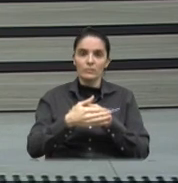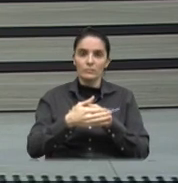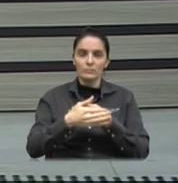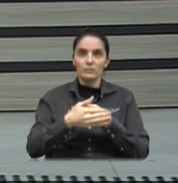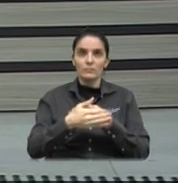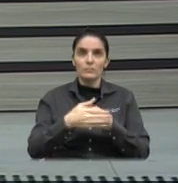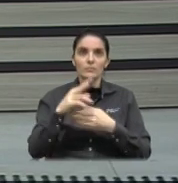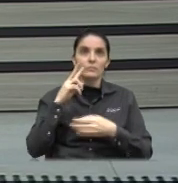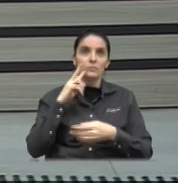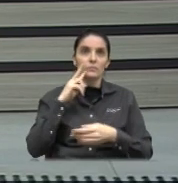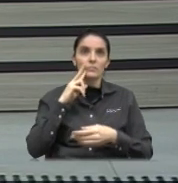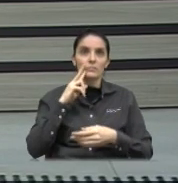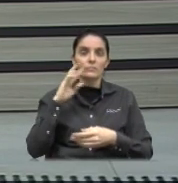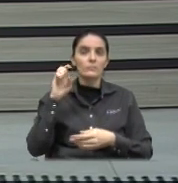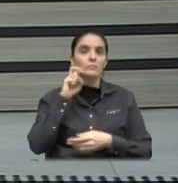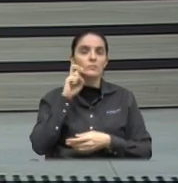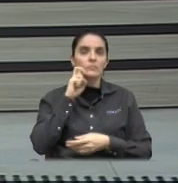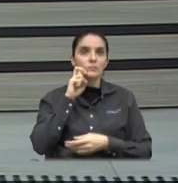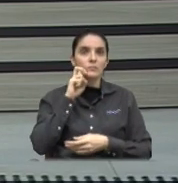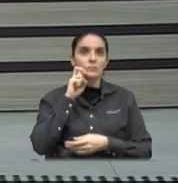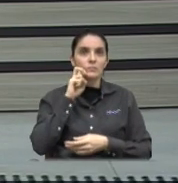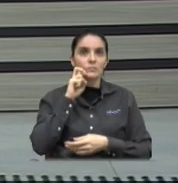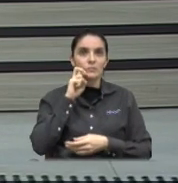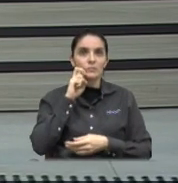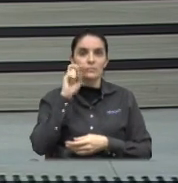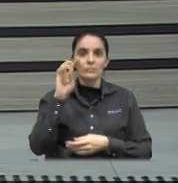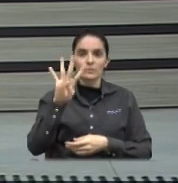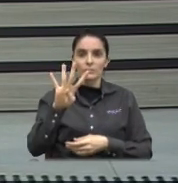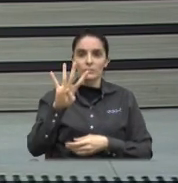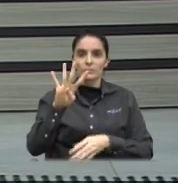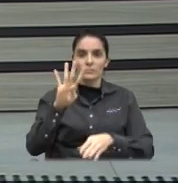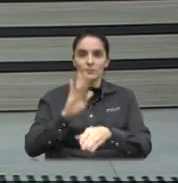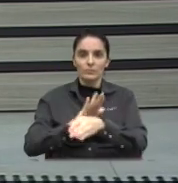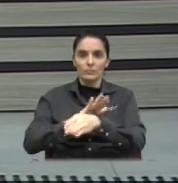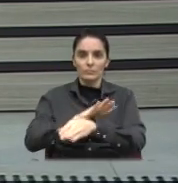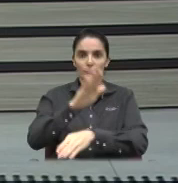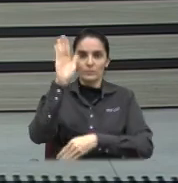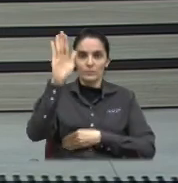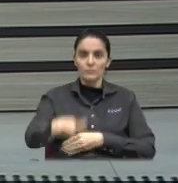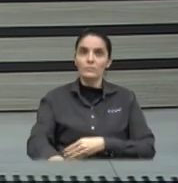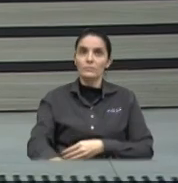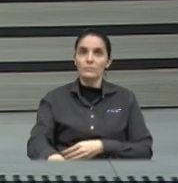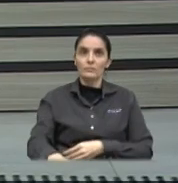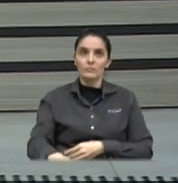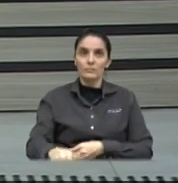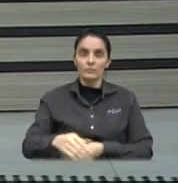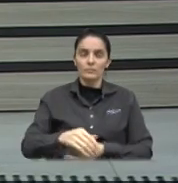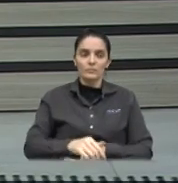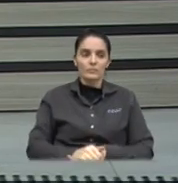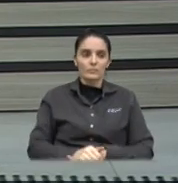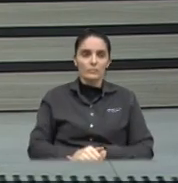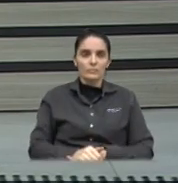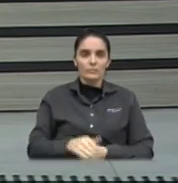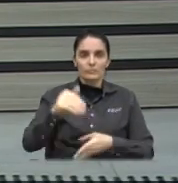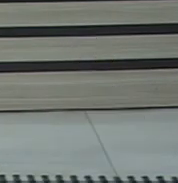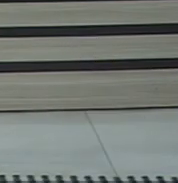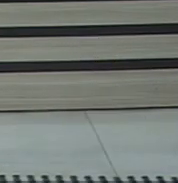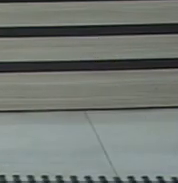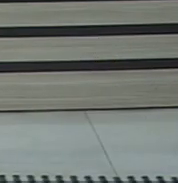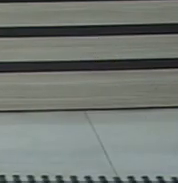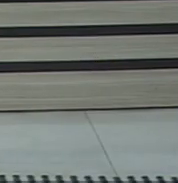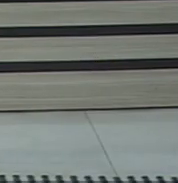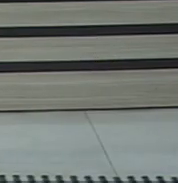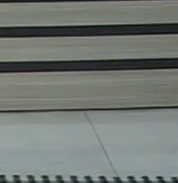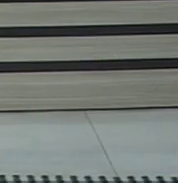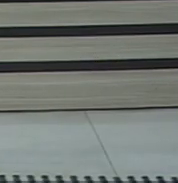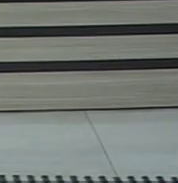segunda-feira próxima quinta-feira 4 horas da tarde a nova sensação pagesse votar a moção